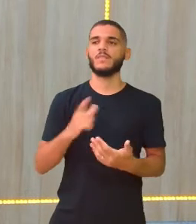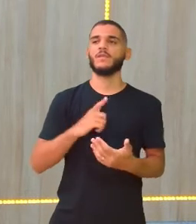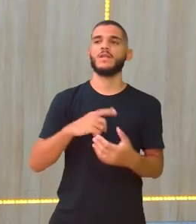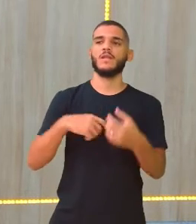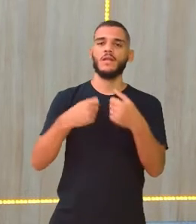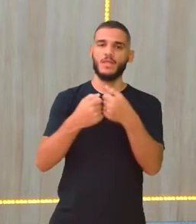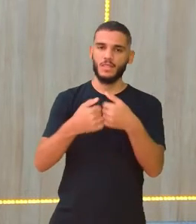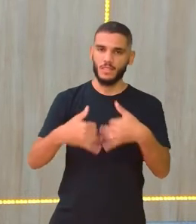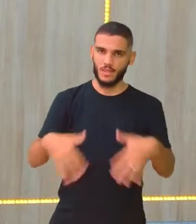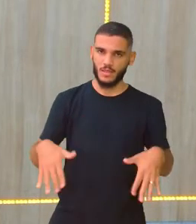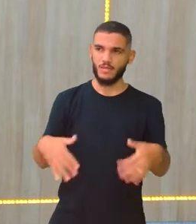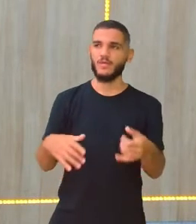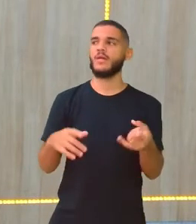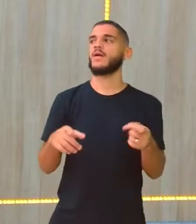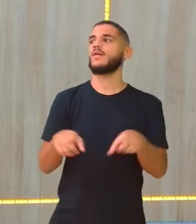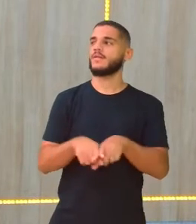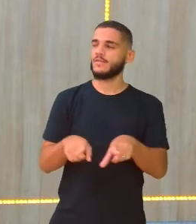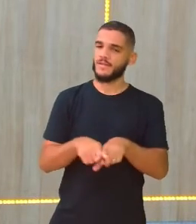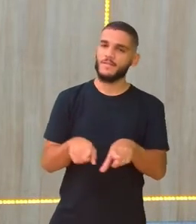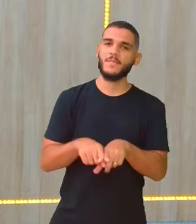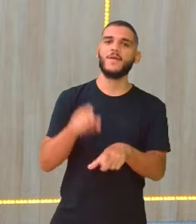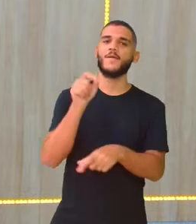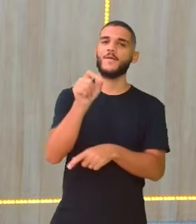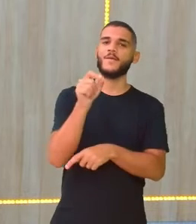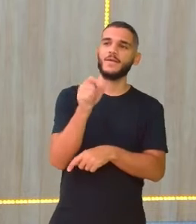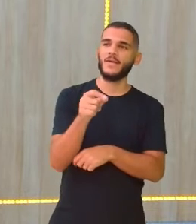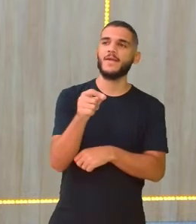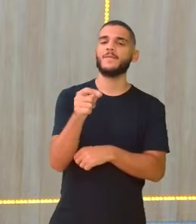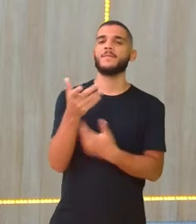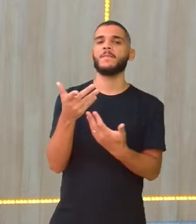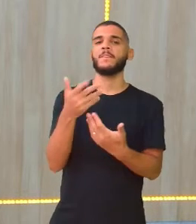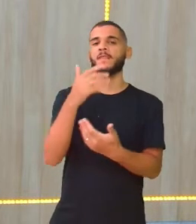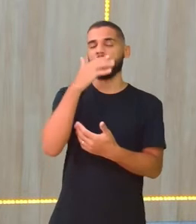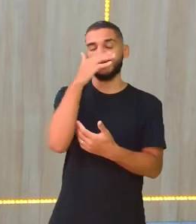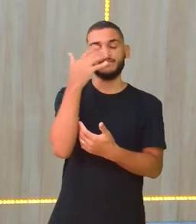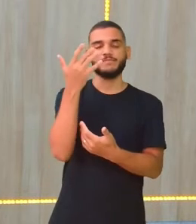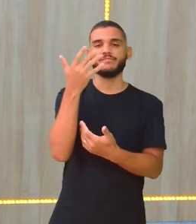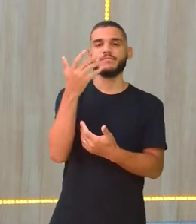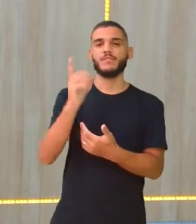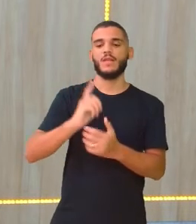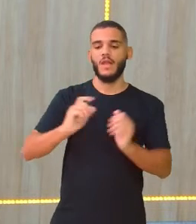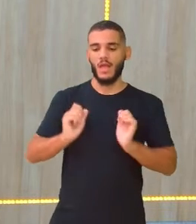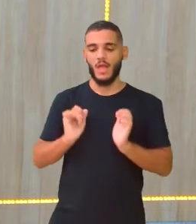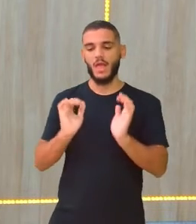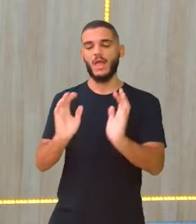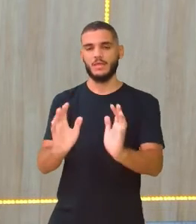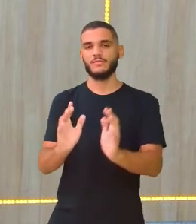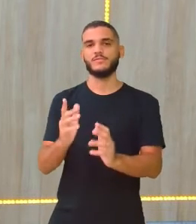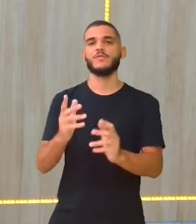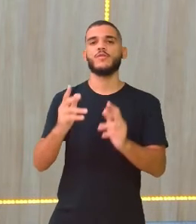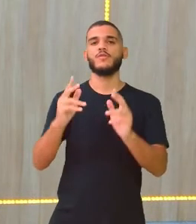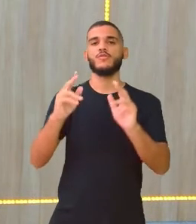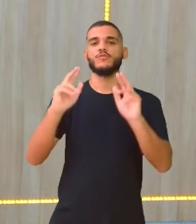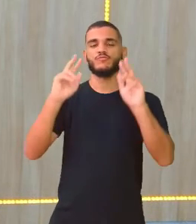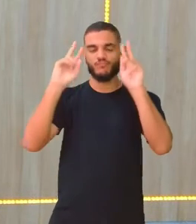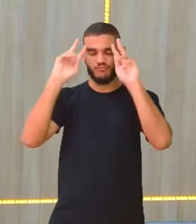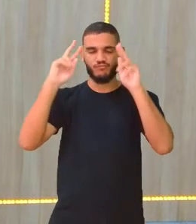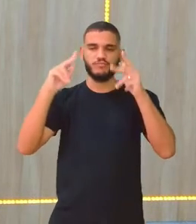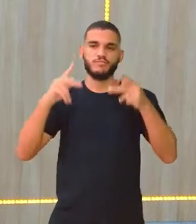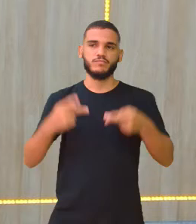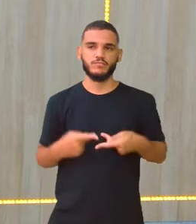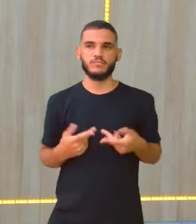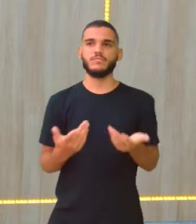e também fatores antrópicos, que é aquilo que a gente chama das ações humanas.